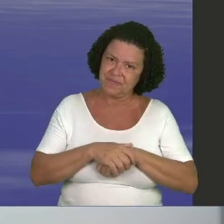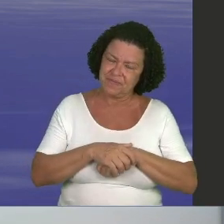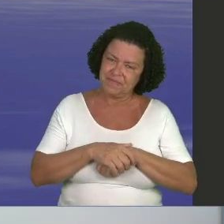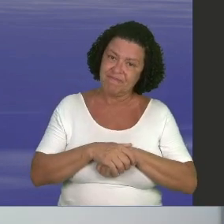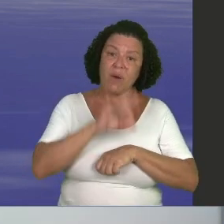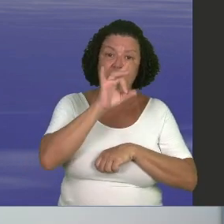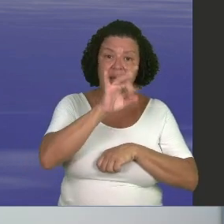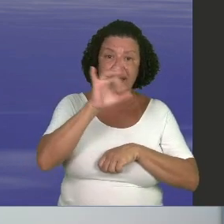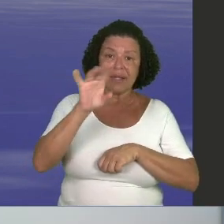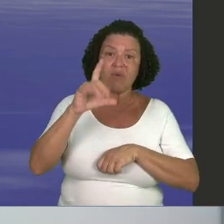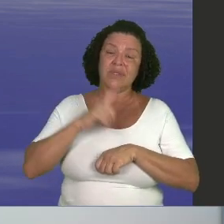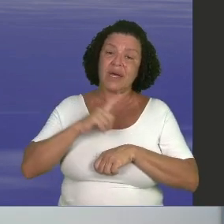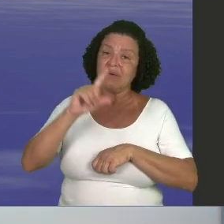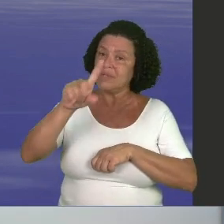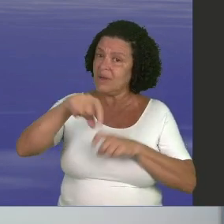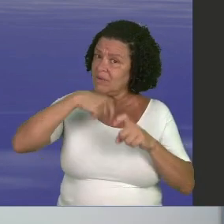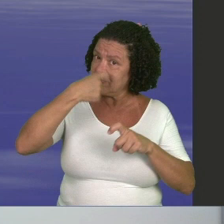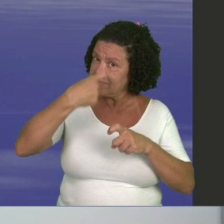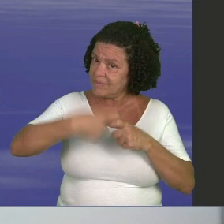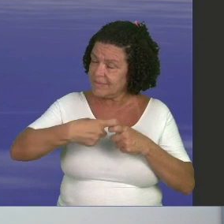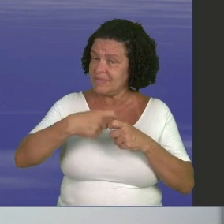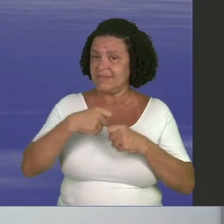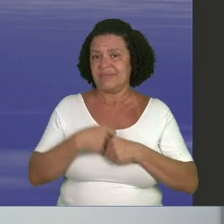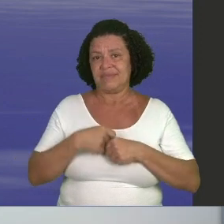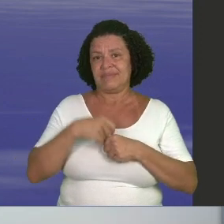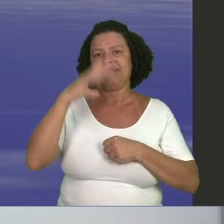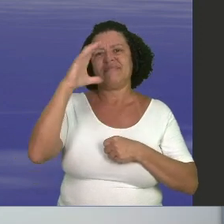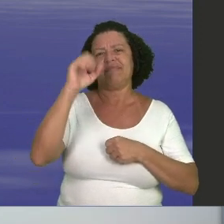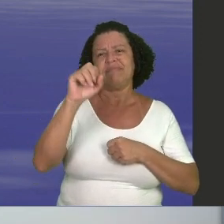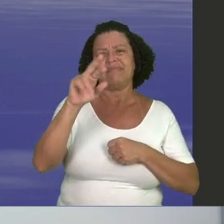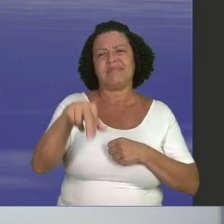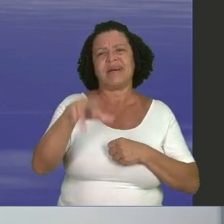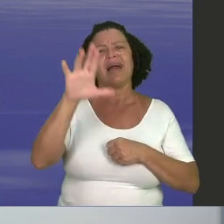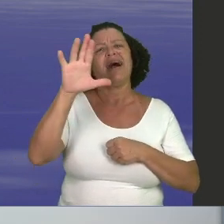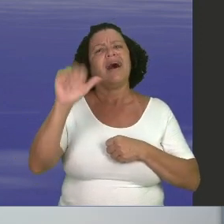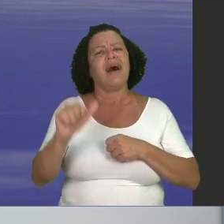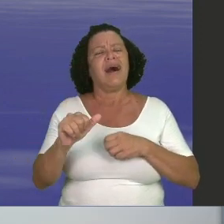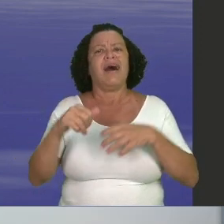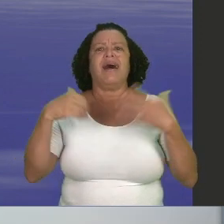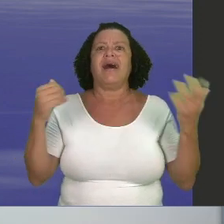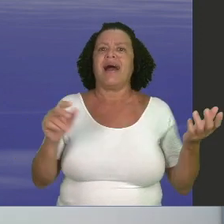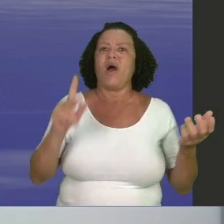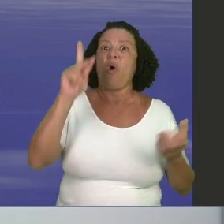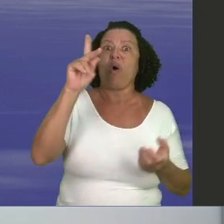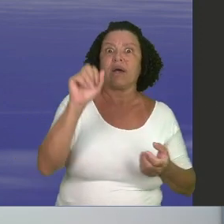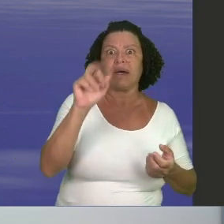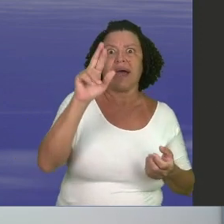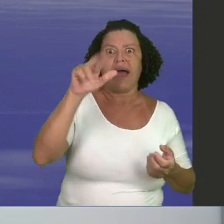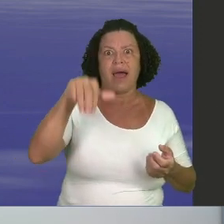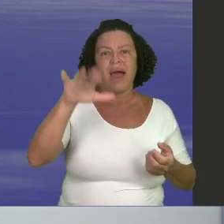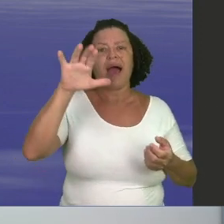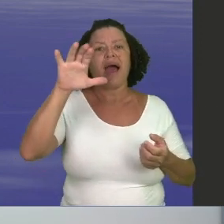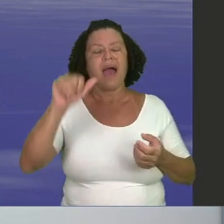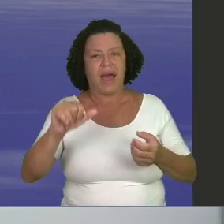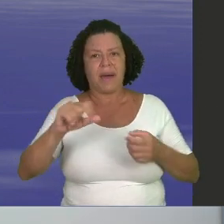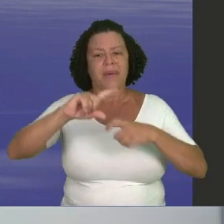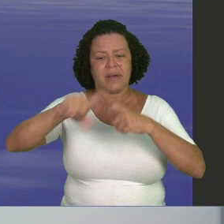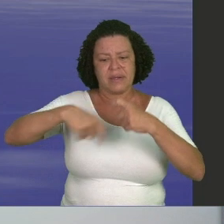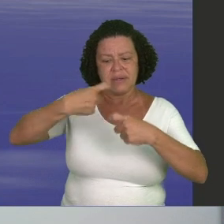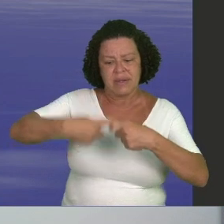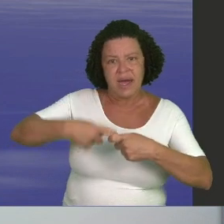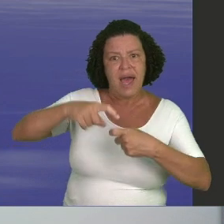um tem a sua cruz. E entenda, tenha um pouco mais de resignação para poder caminhar por essa